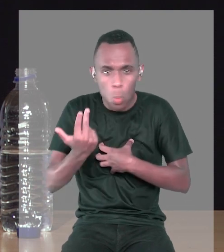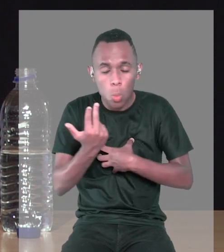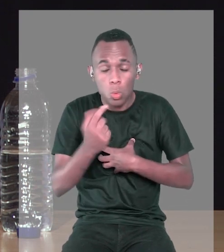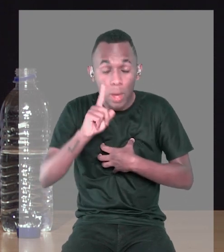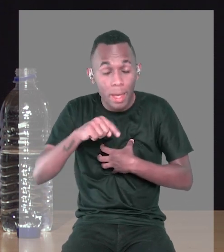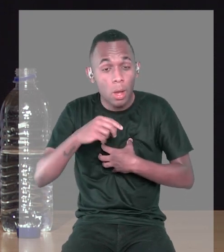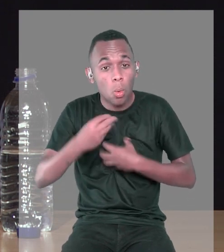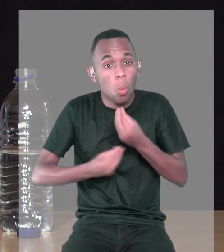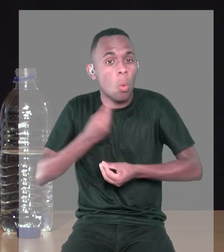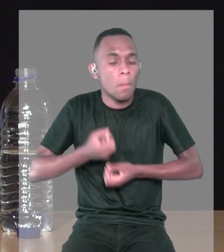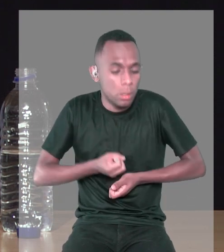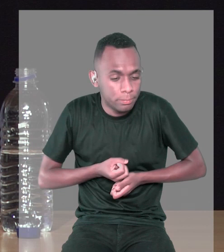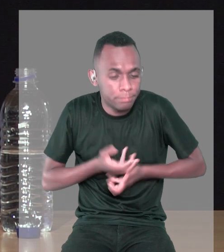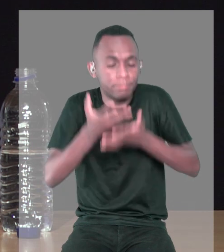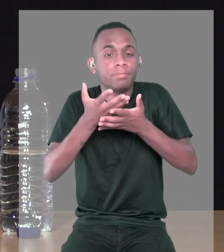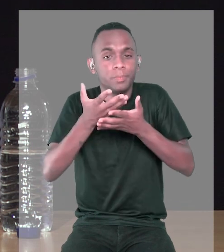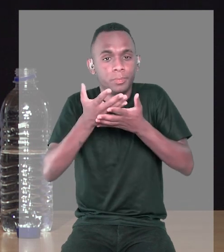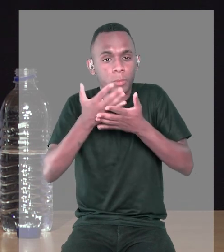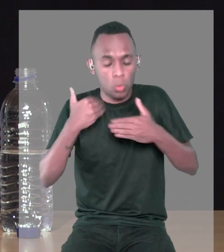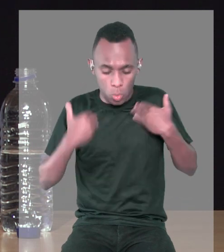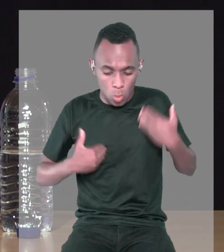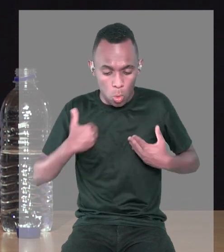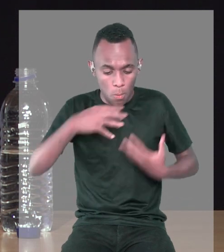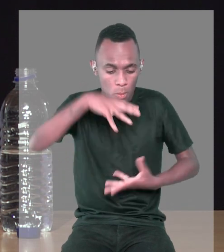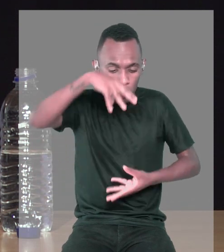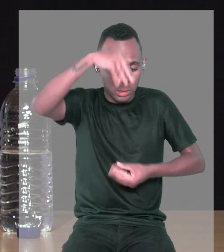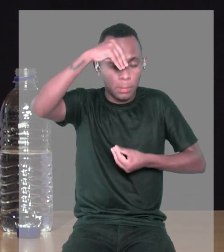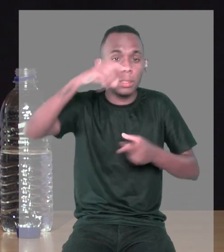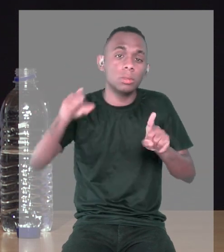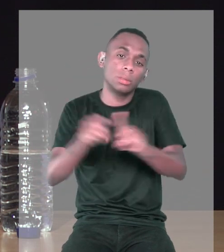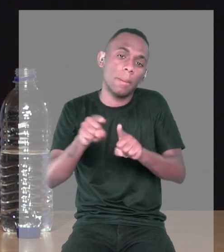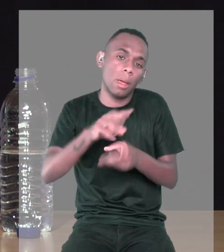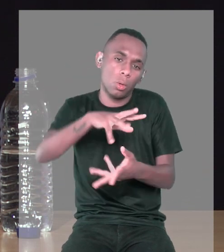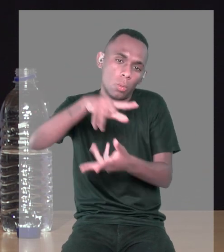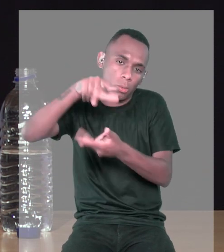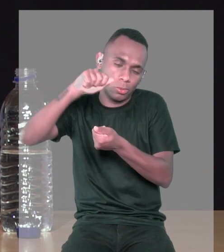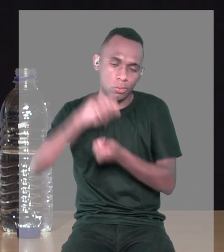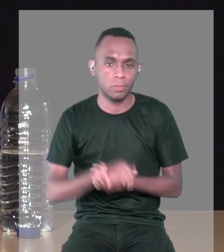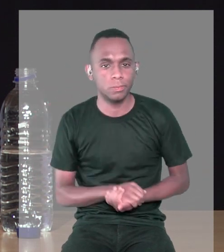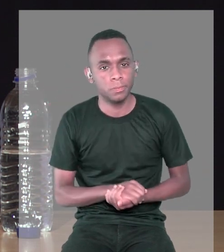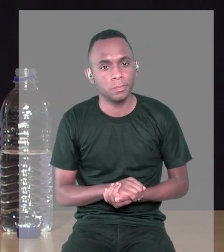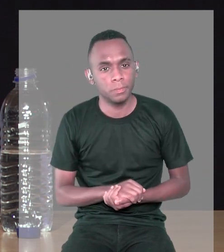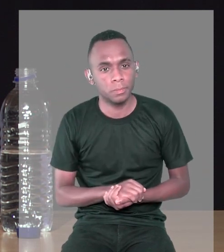e sim no modo como ele se expressa no corpo, no espírito e no